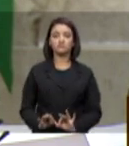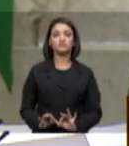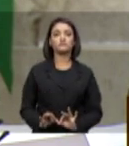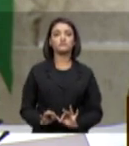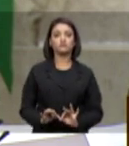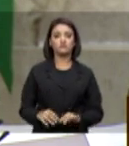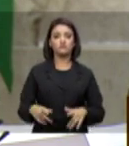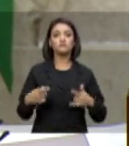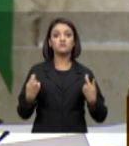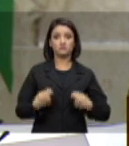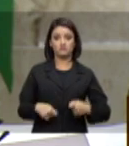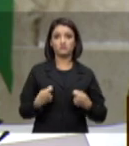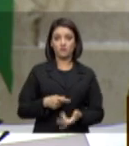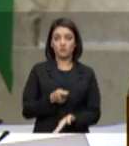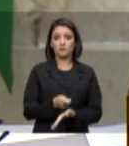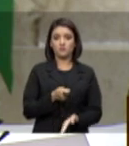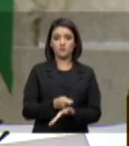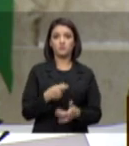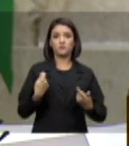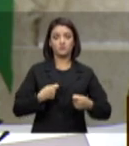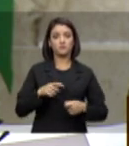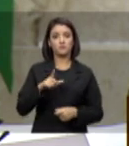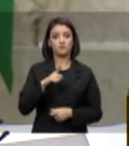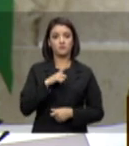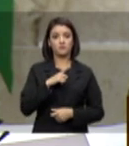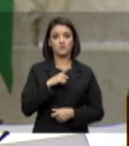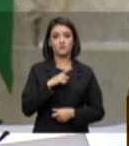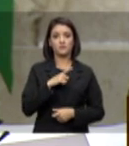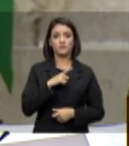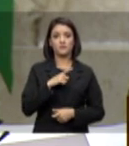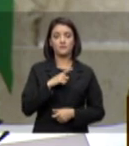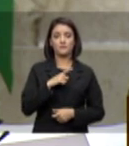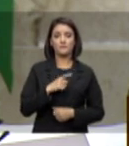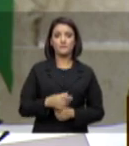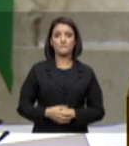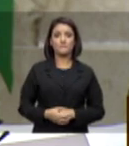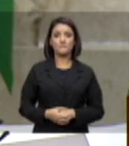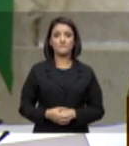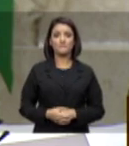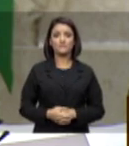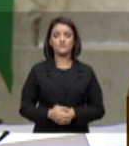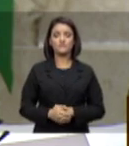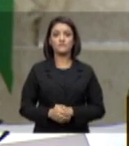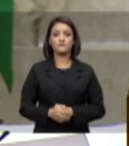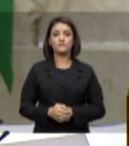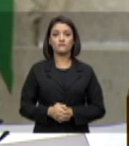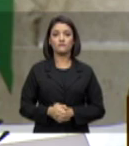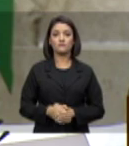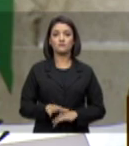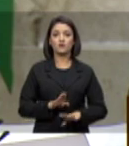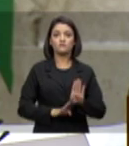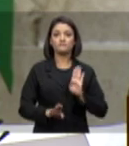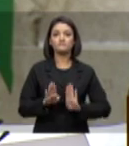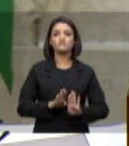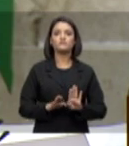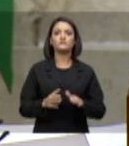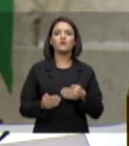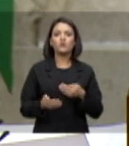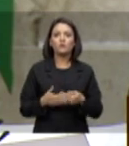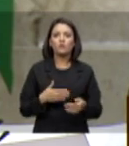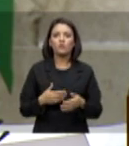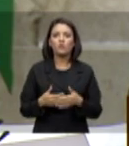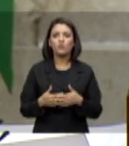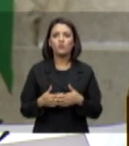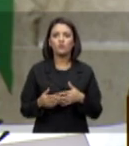devem ser descem gozar dessa produção e que qualquer intervenção